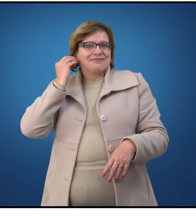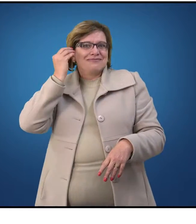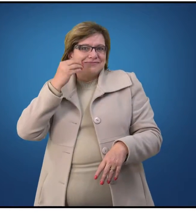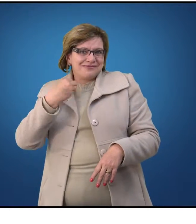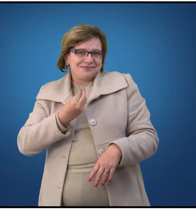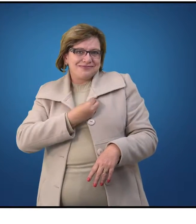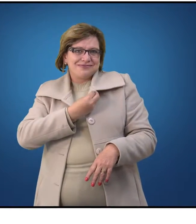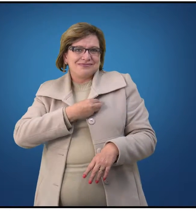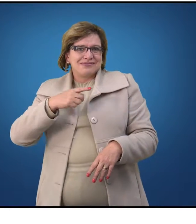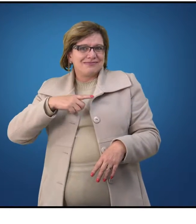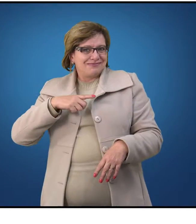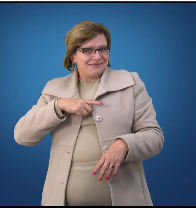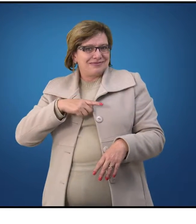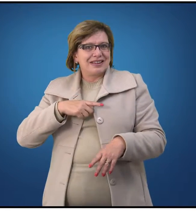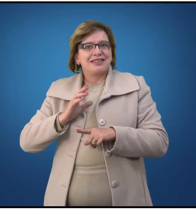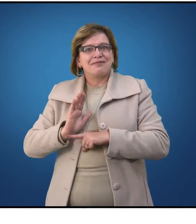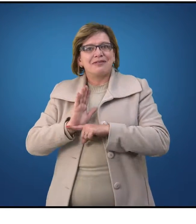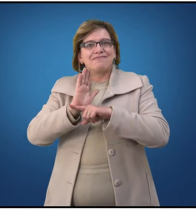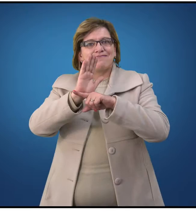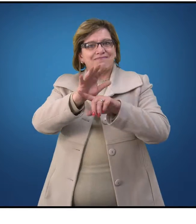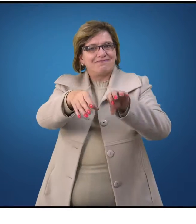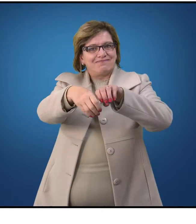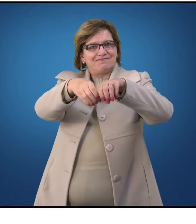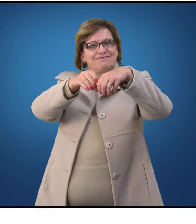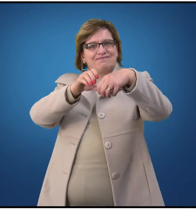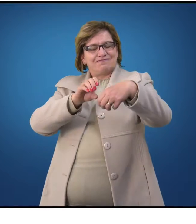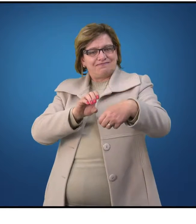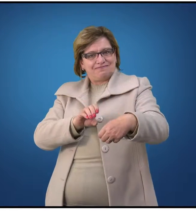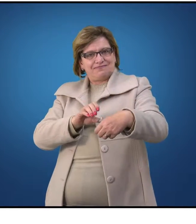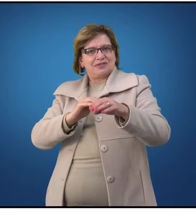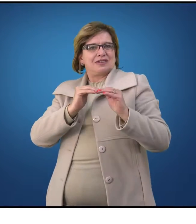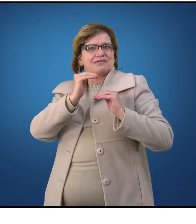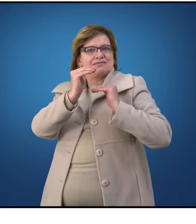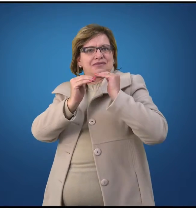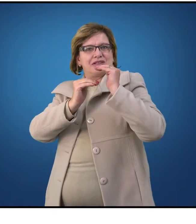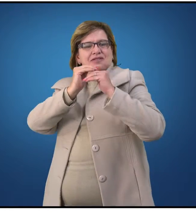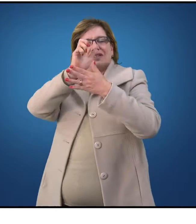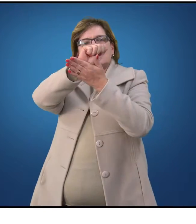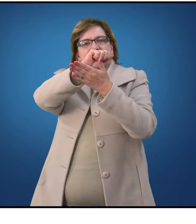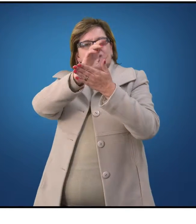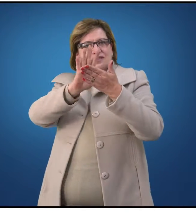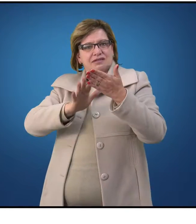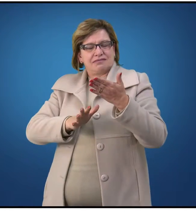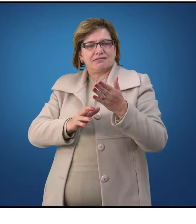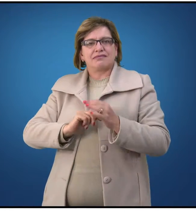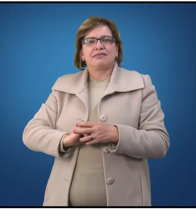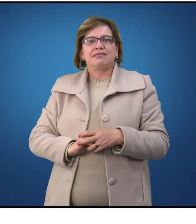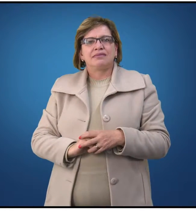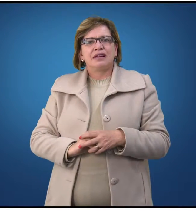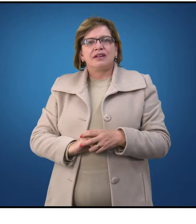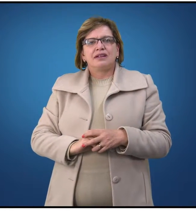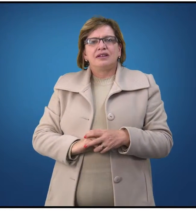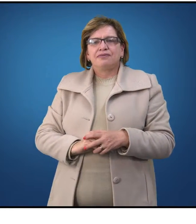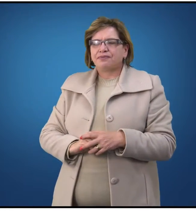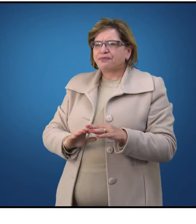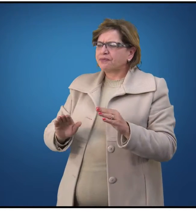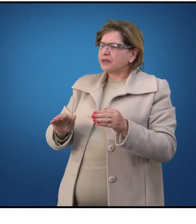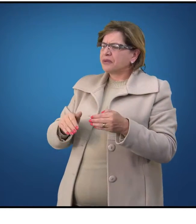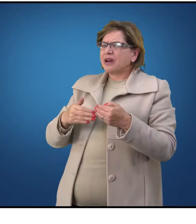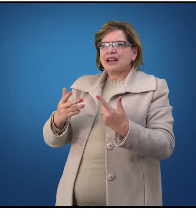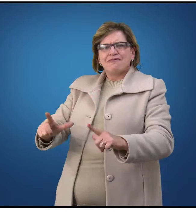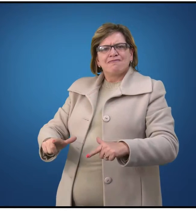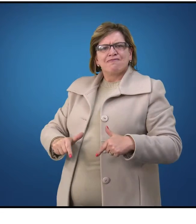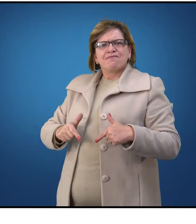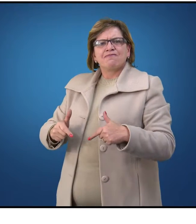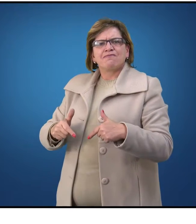dele contribui para a formação, que isso auxilia muito no desenvolvimento das atividades. Quais são os maiores desafios